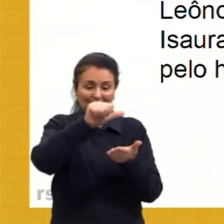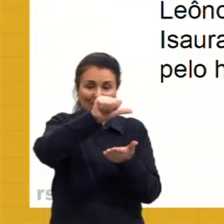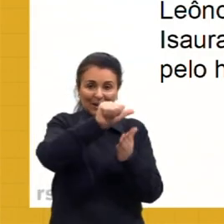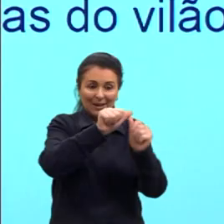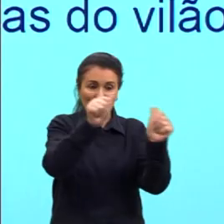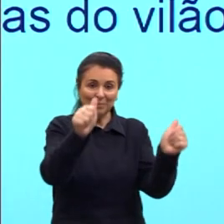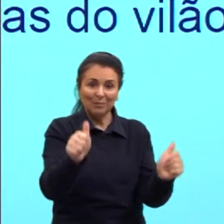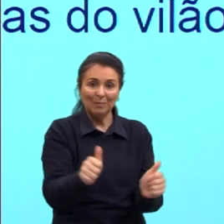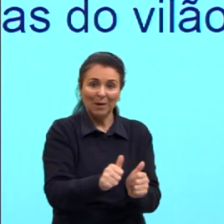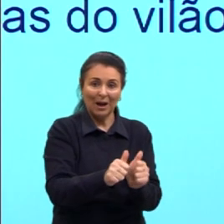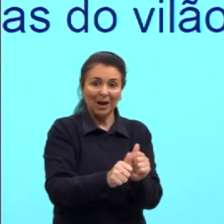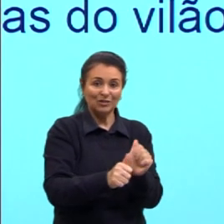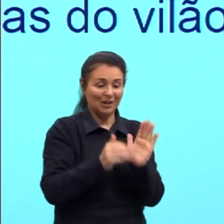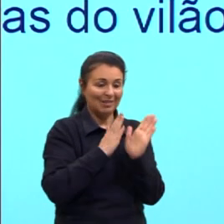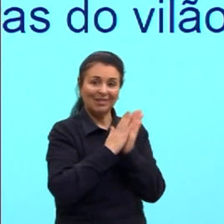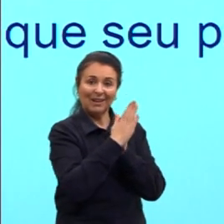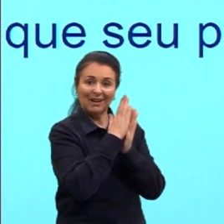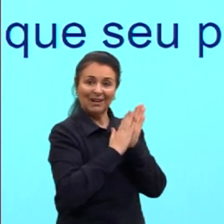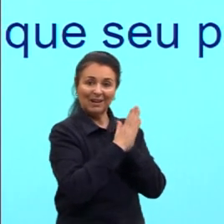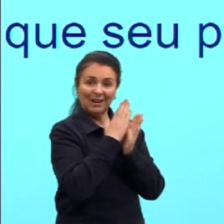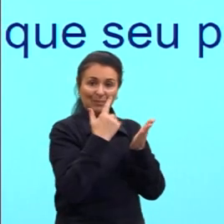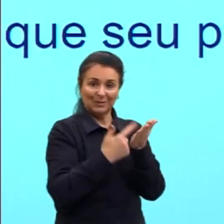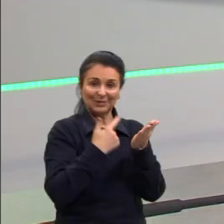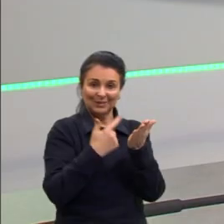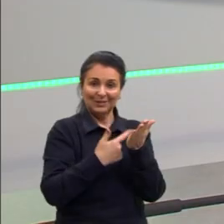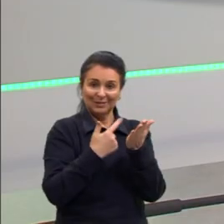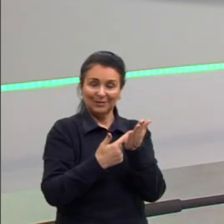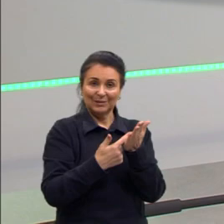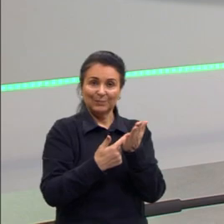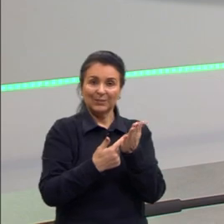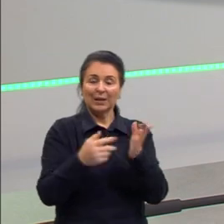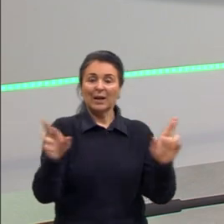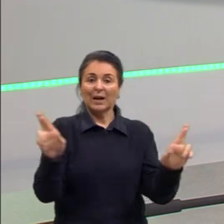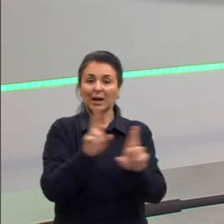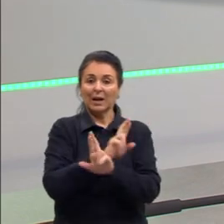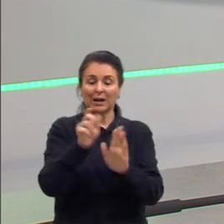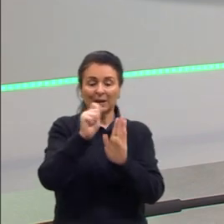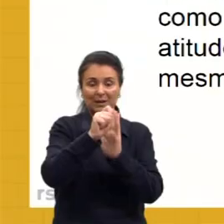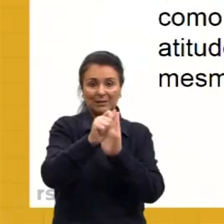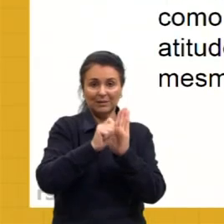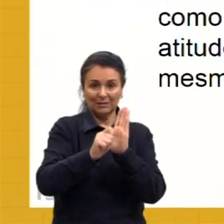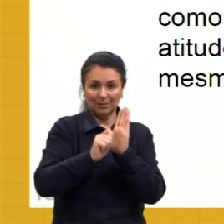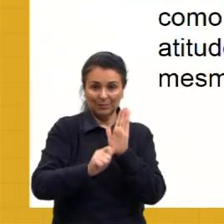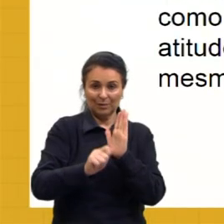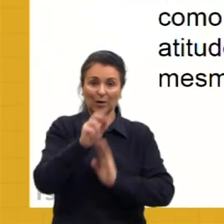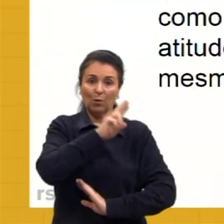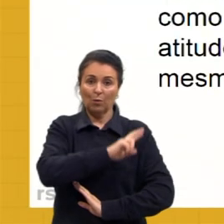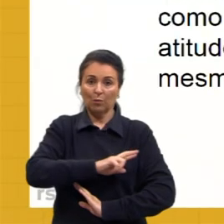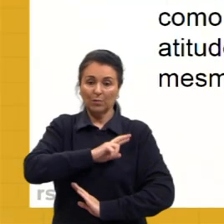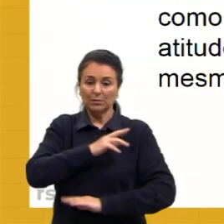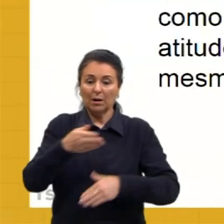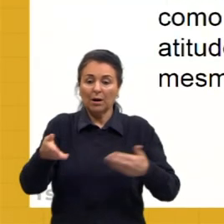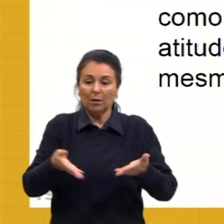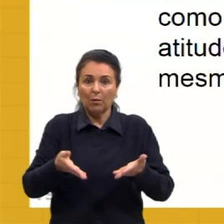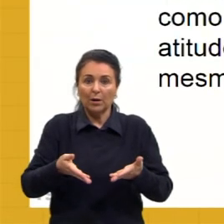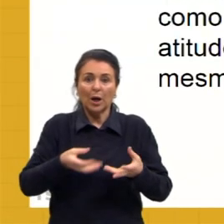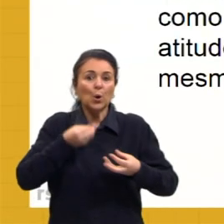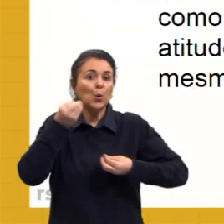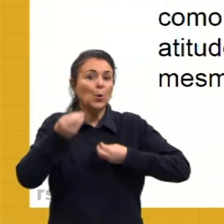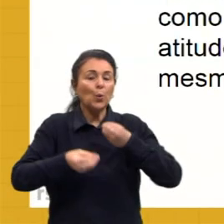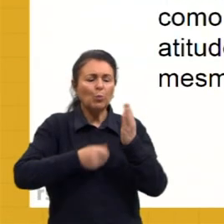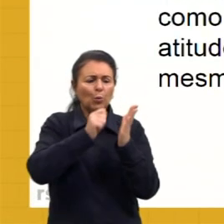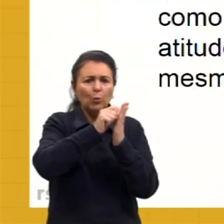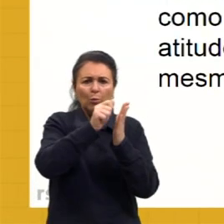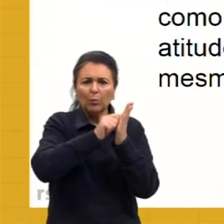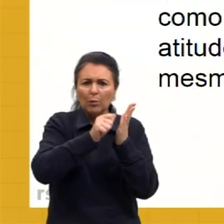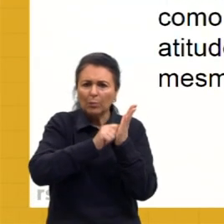de uma das Capas da Escrava Isaura a relação da prosa romântica com os dias atuais como que uma prosa